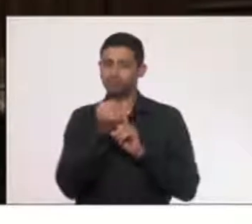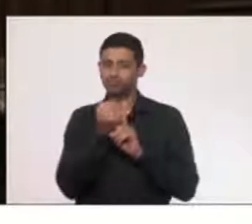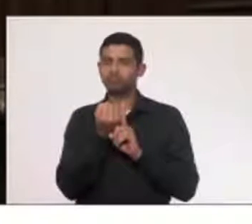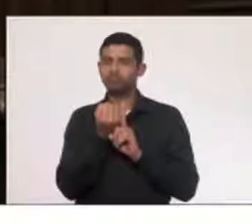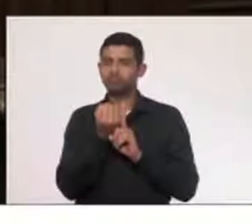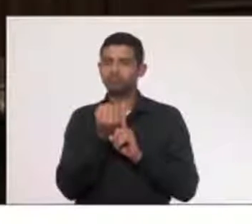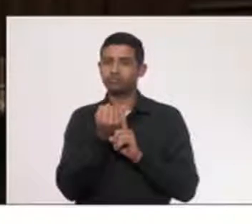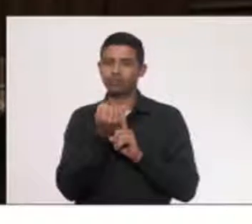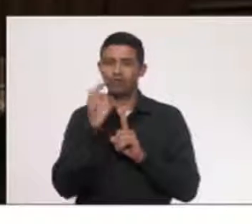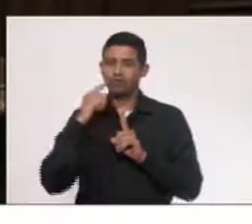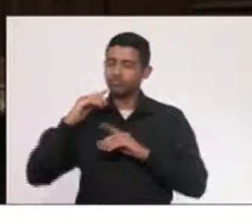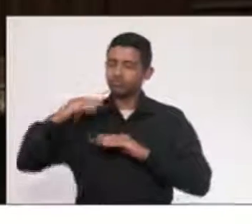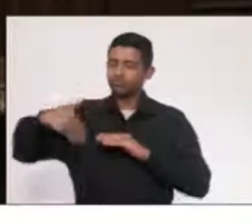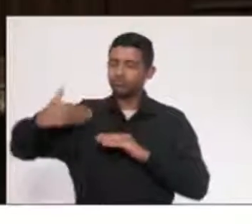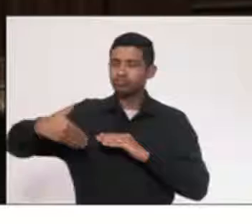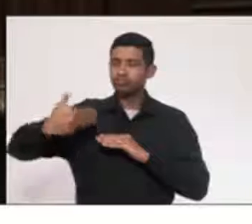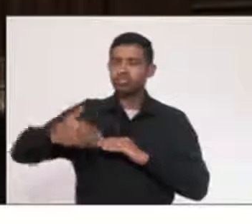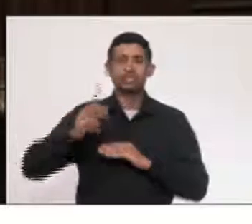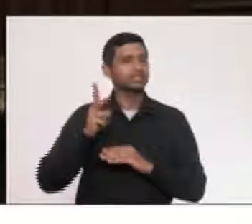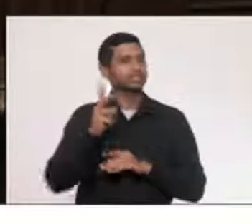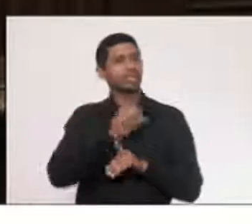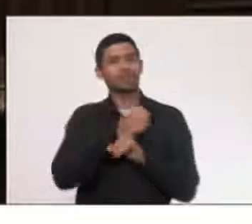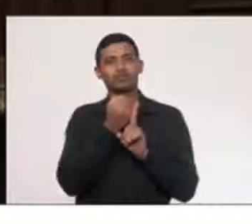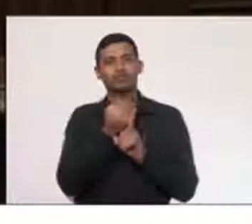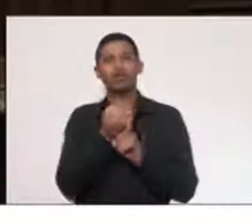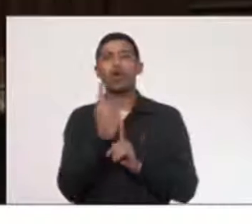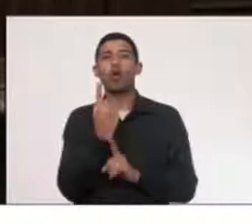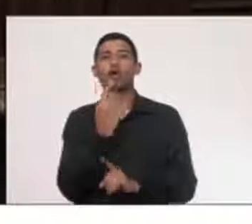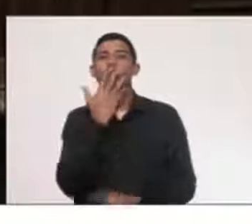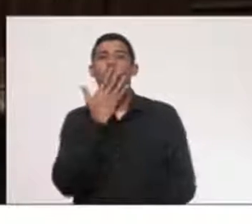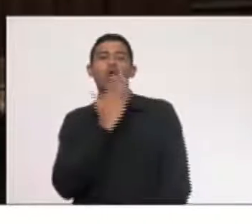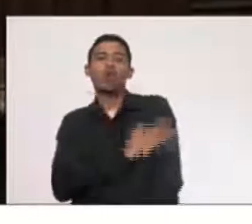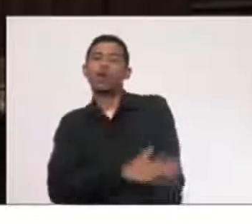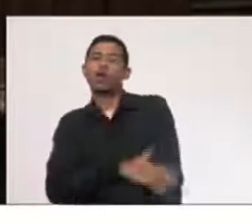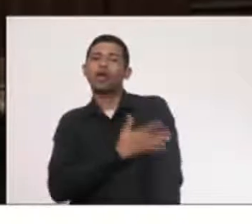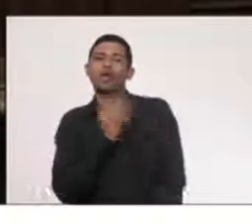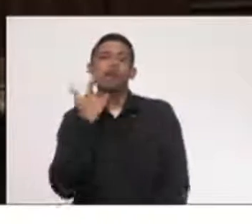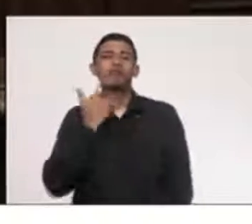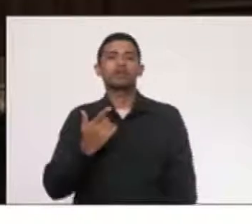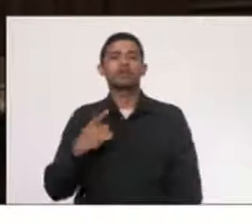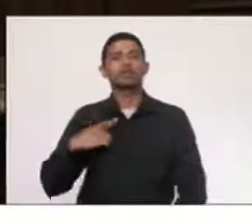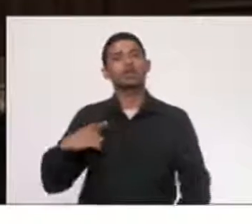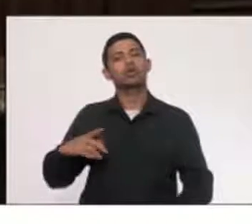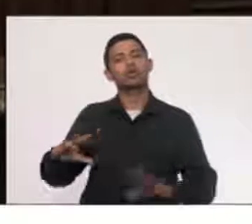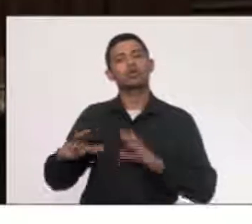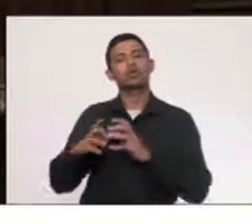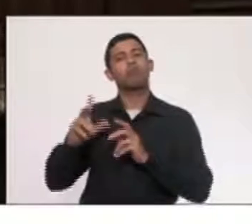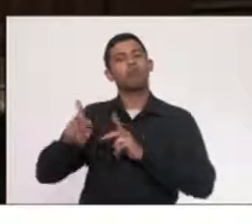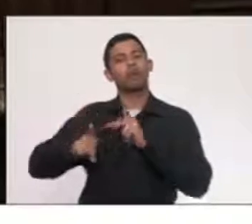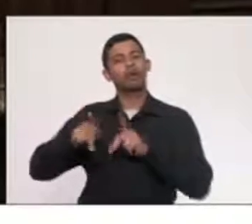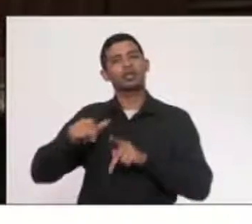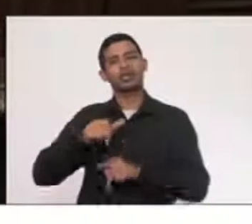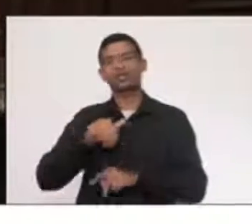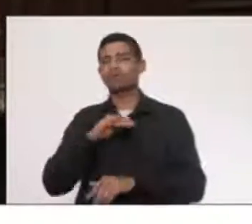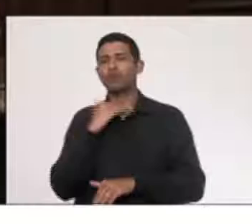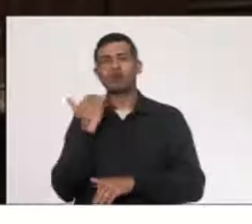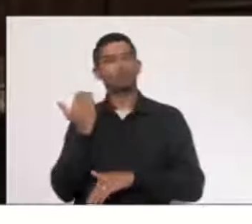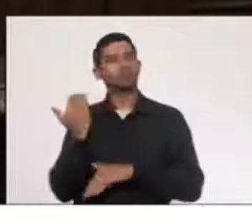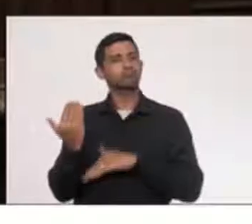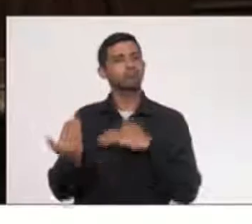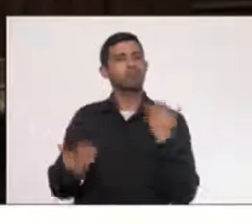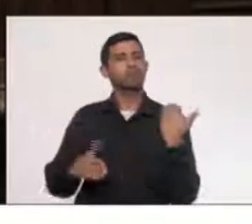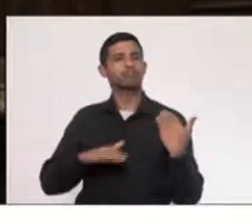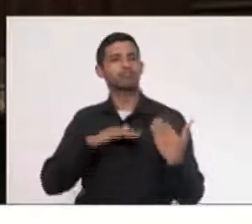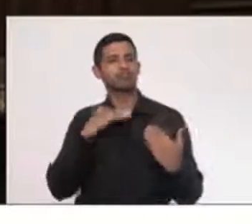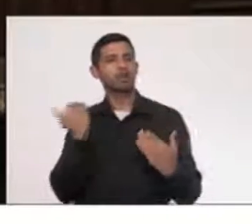social recorrente, pois é uma única cor de pele e um grupo populacional que morre